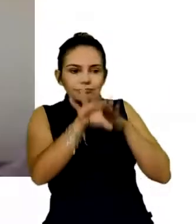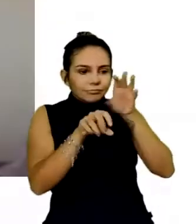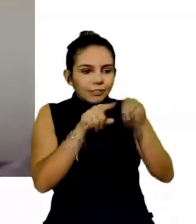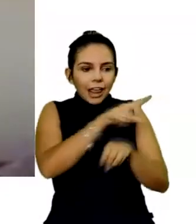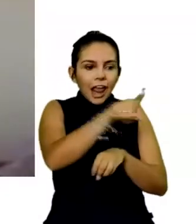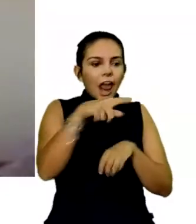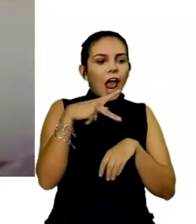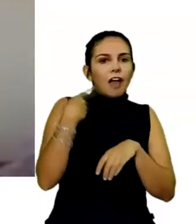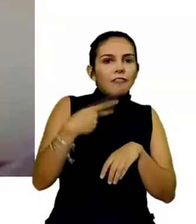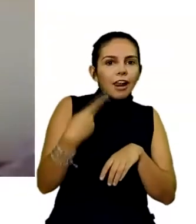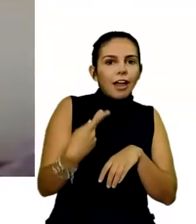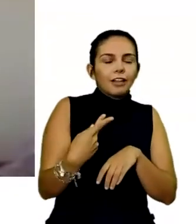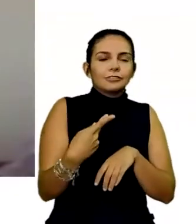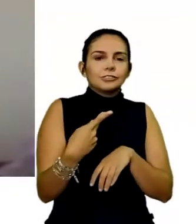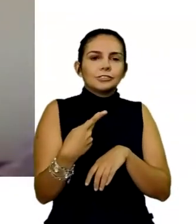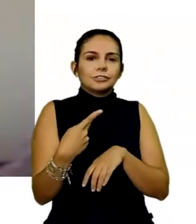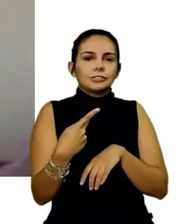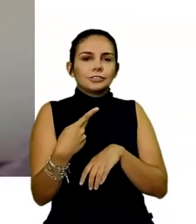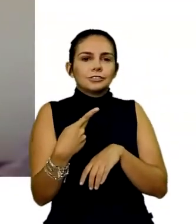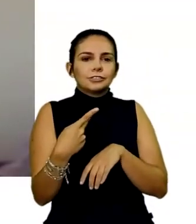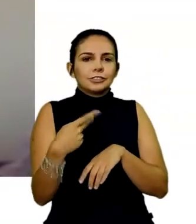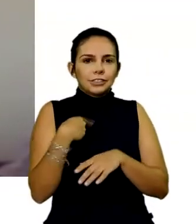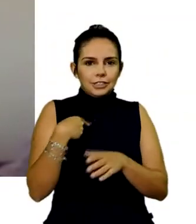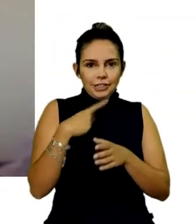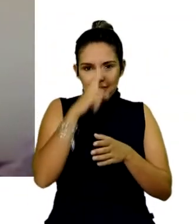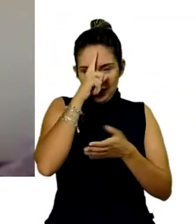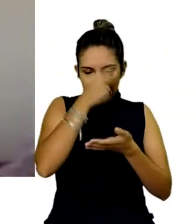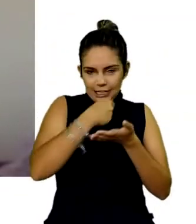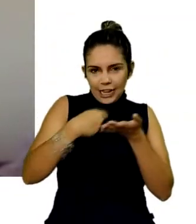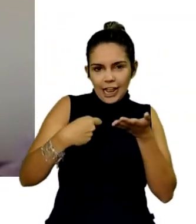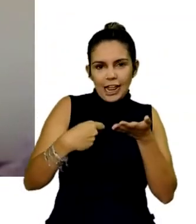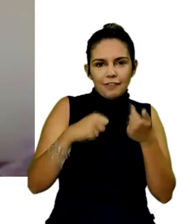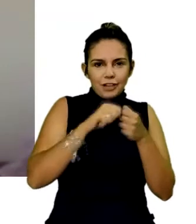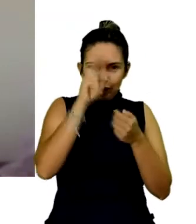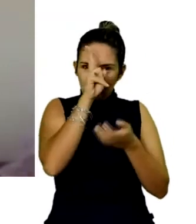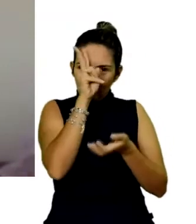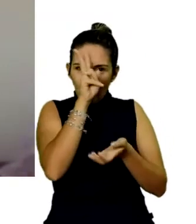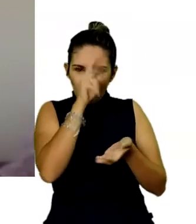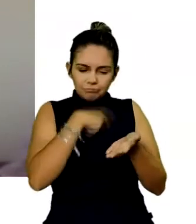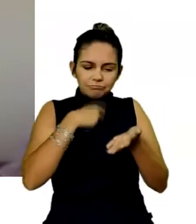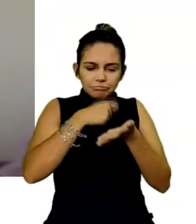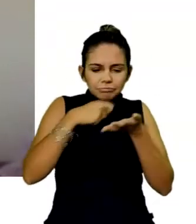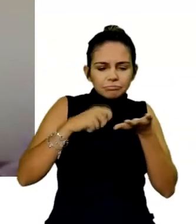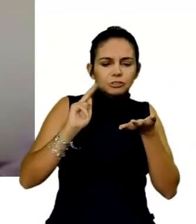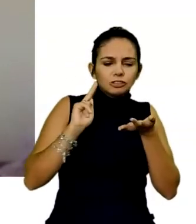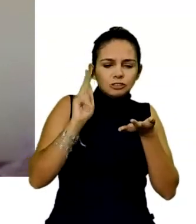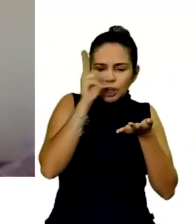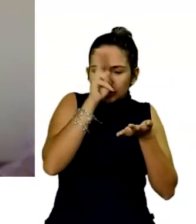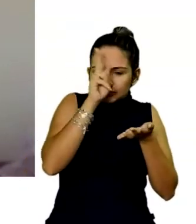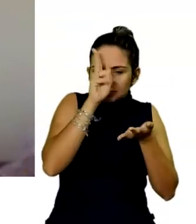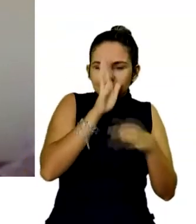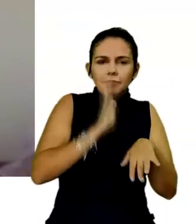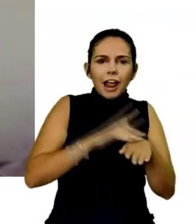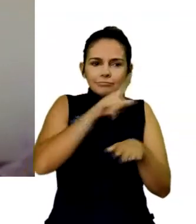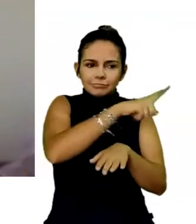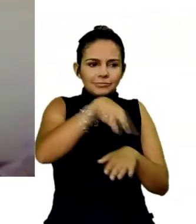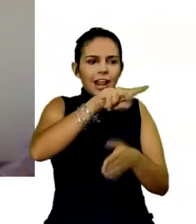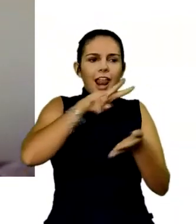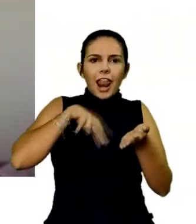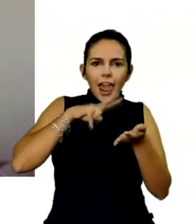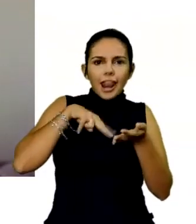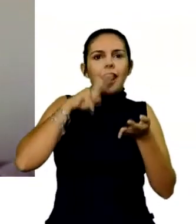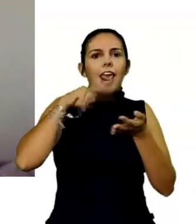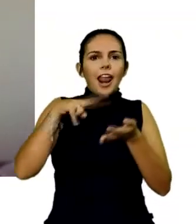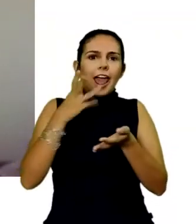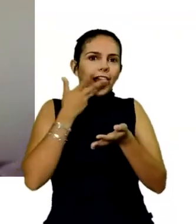é que foram falando à medida que eu ia criando e fazendo as histórias, e que eu ia tendo mais leitores, e